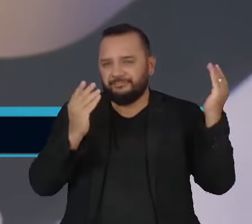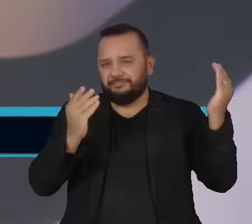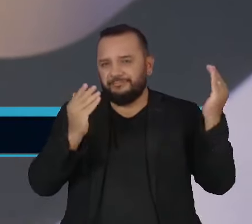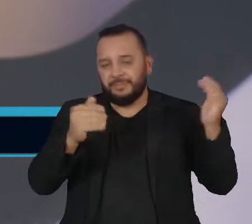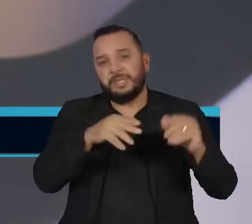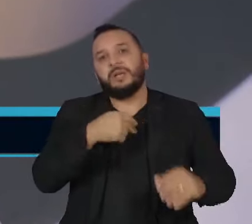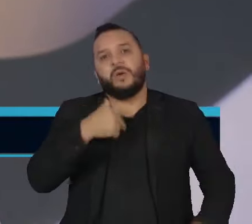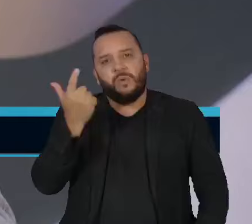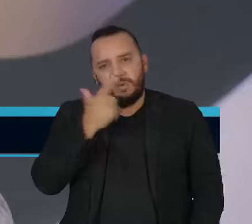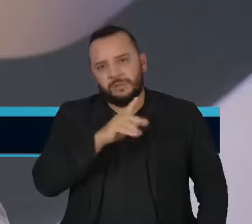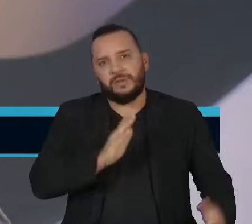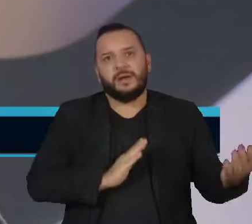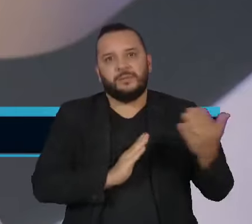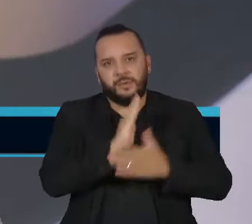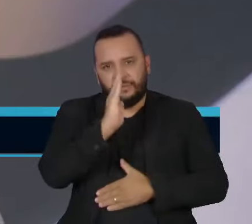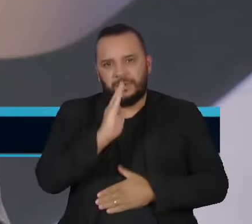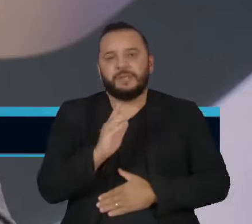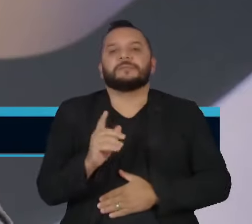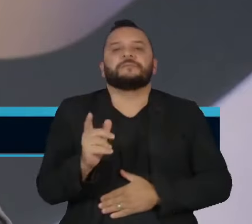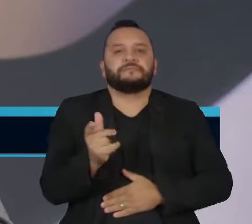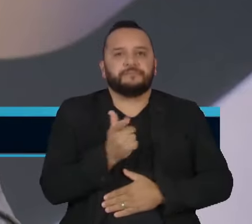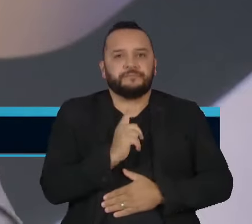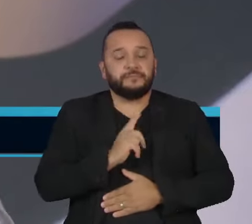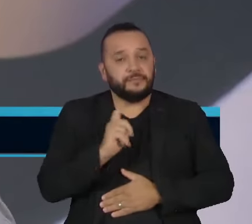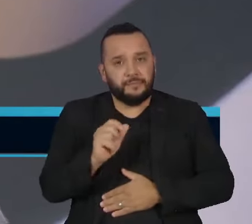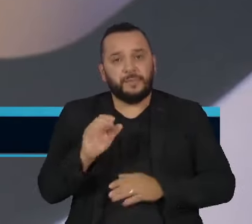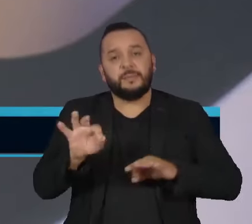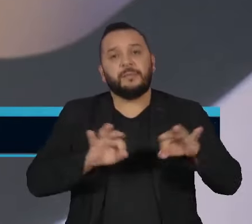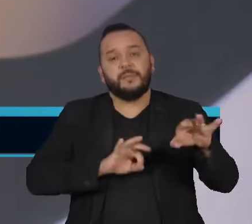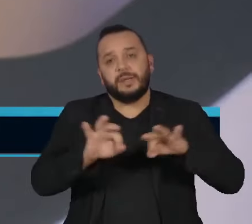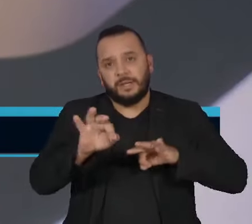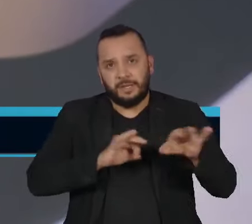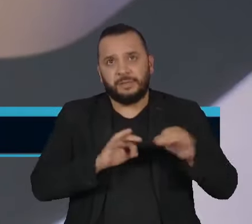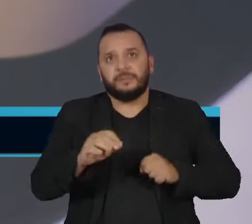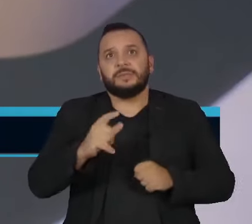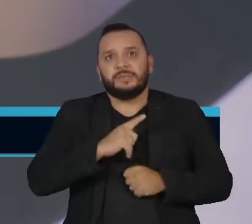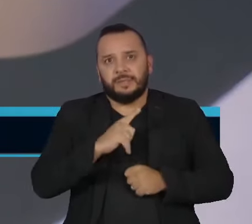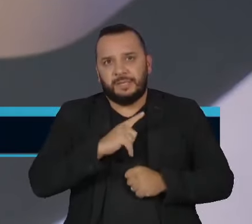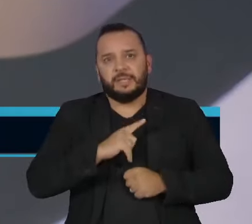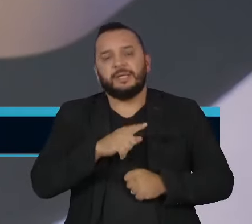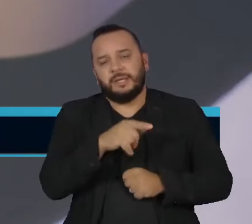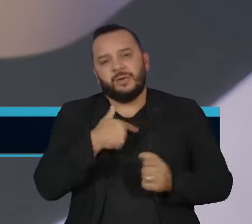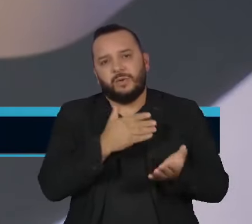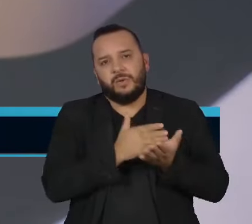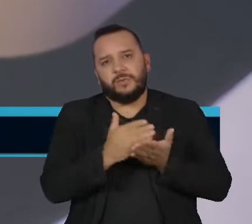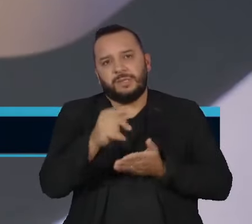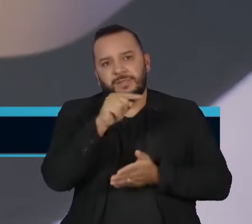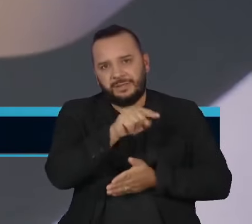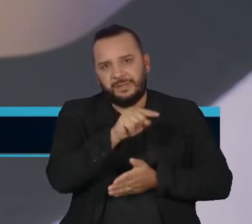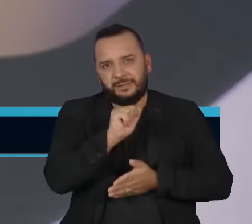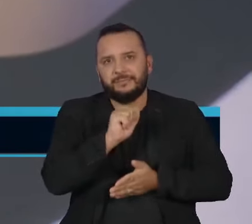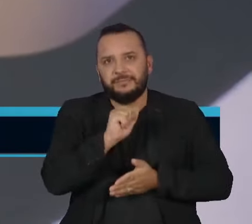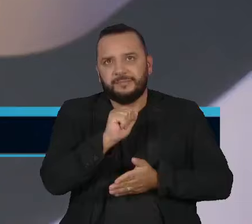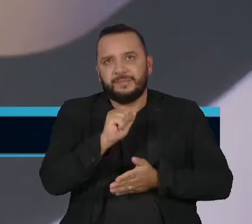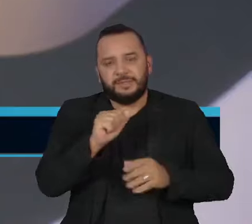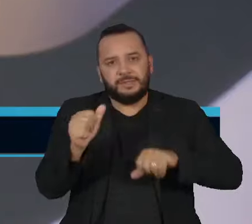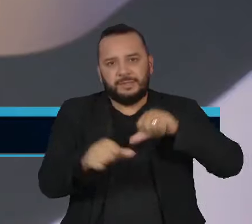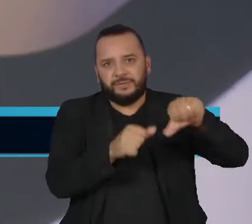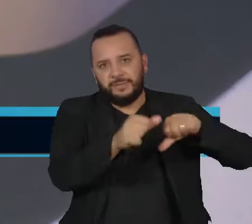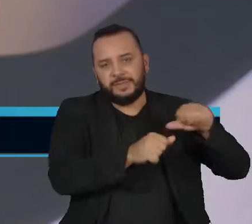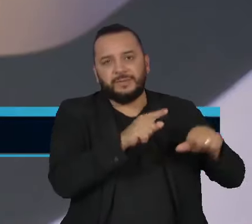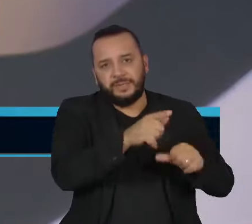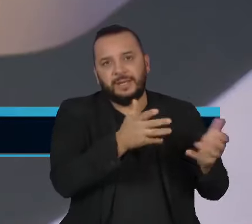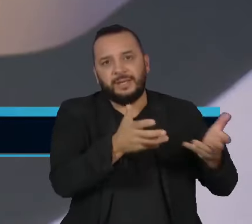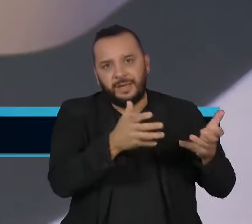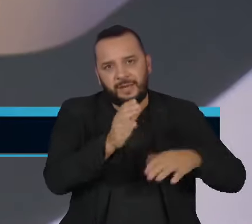ele conseguiu aprovar, ainda que parcialmente, um plano que vai dar as linhas mínimas para ele iniciar essas transformações que ele